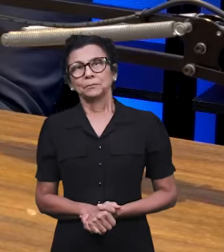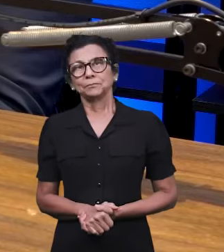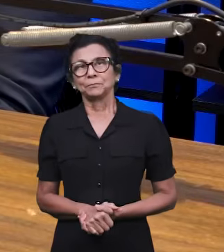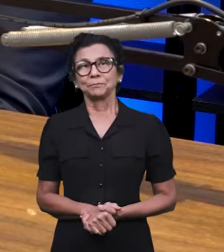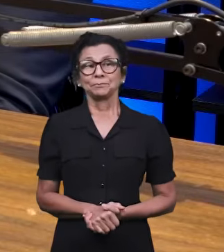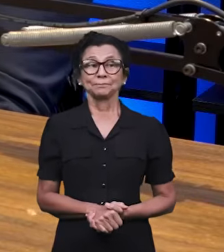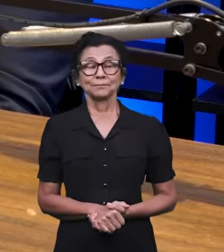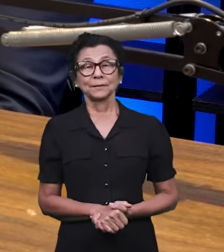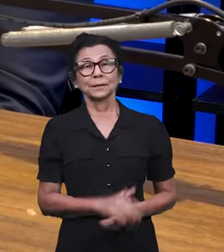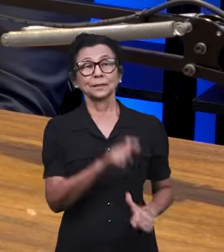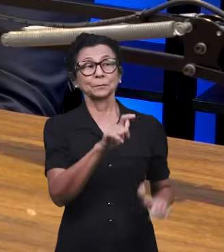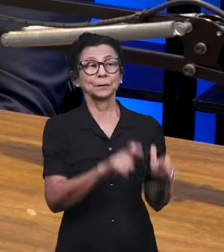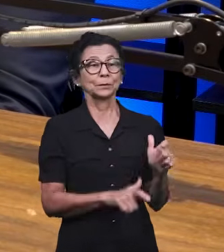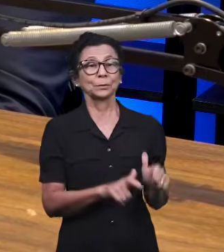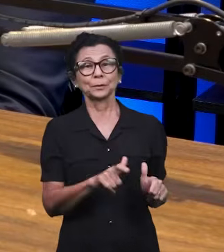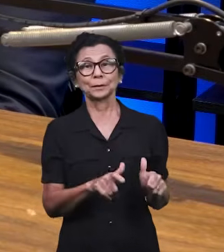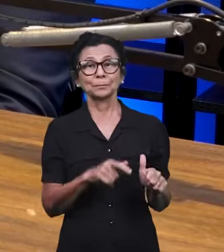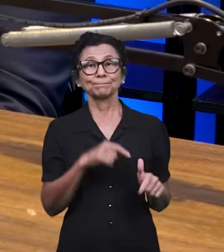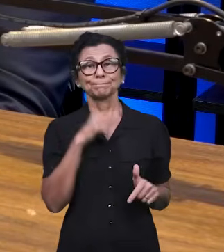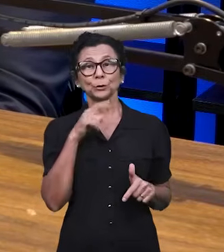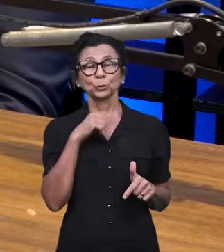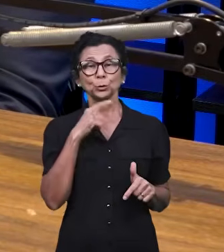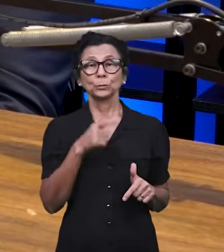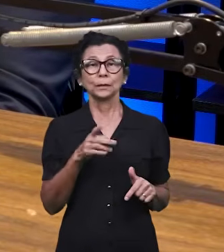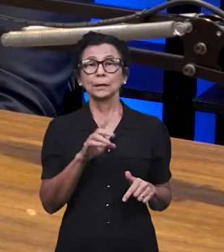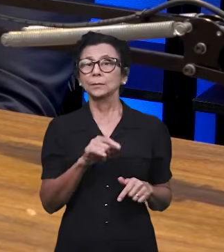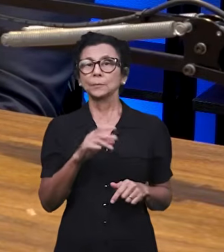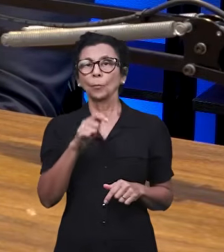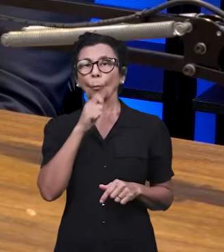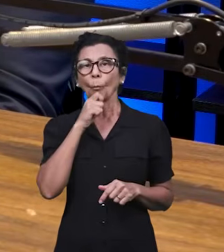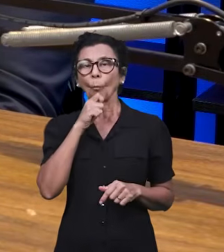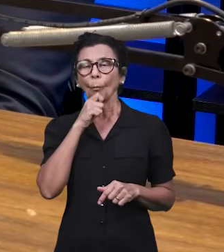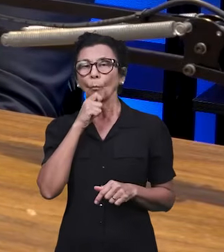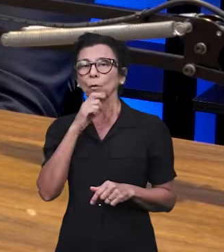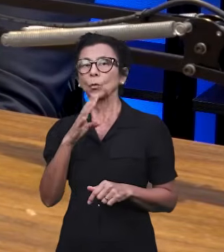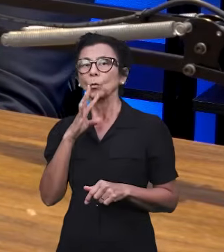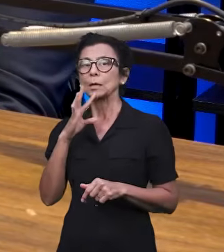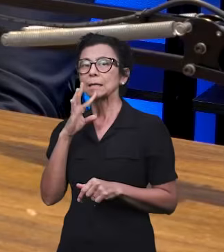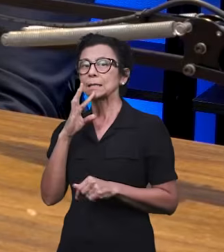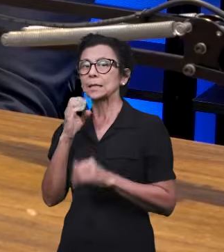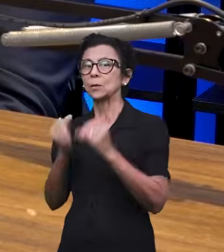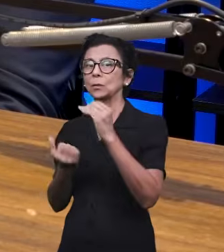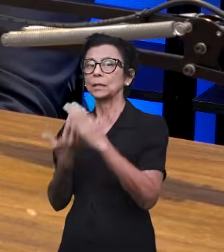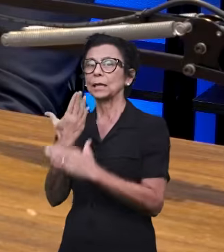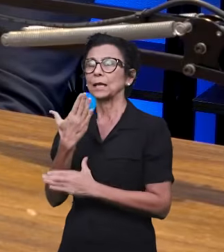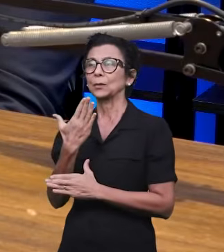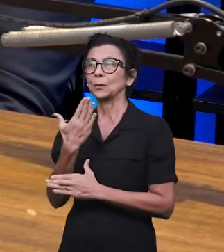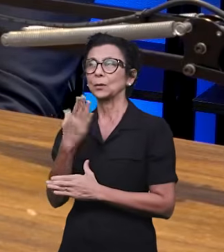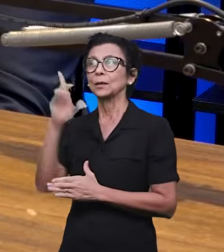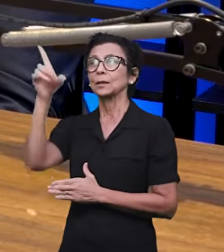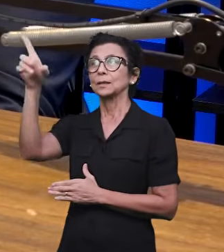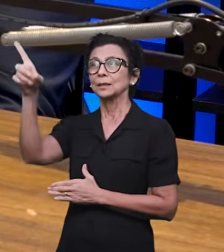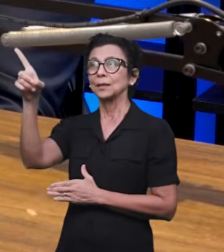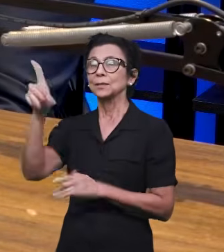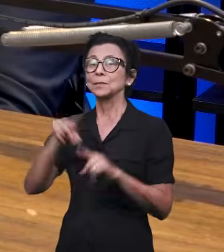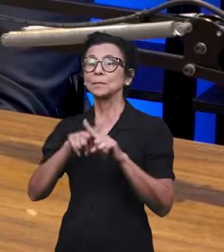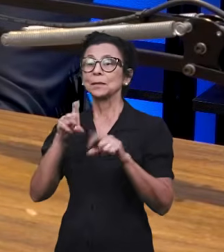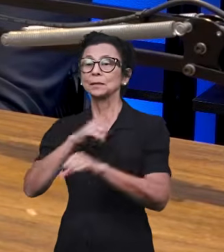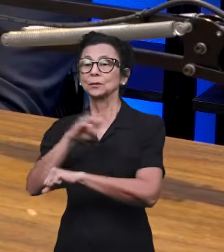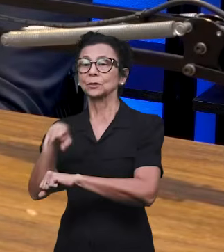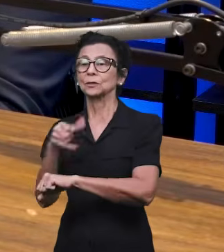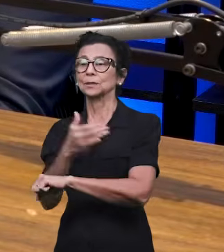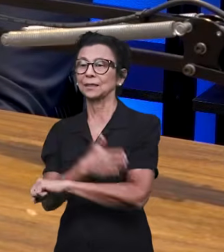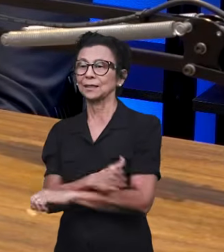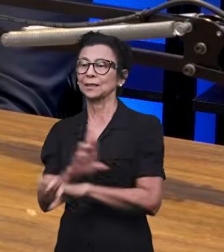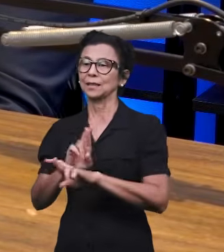estar perdido, sem conhecer o seu Criador, sem conhecer o seu arquiteto, mas na Nova Jerusalém não será assim. Na